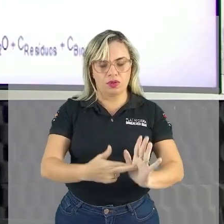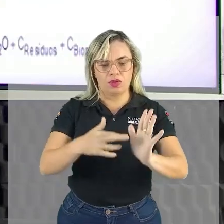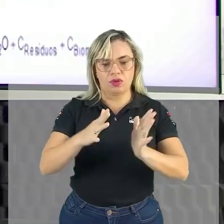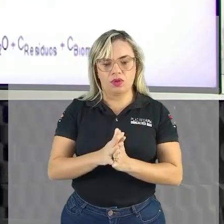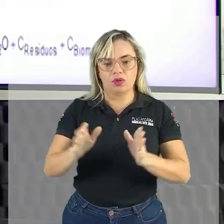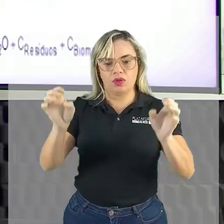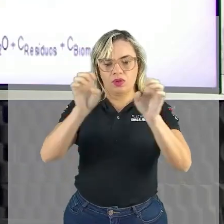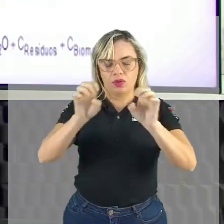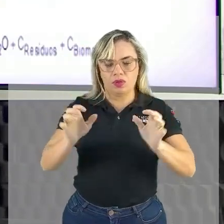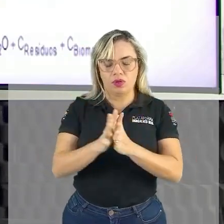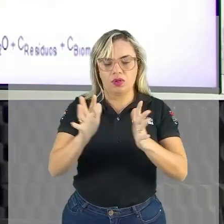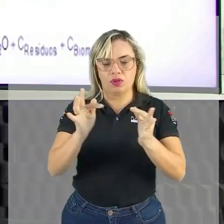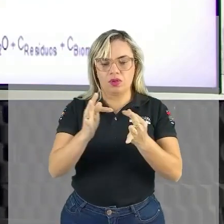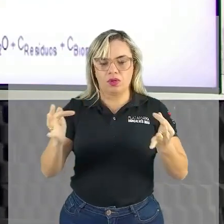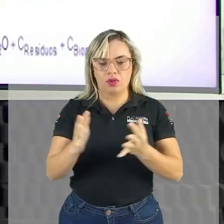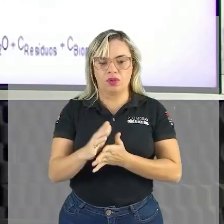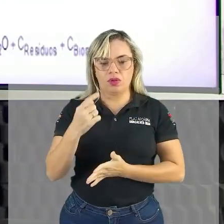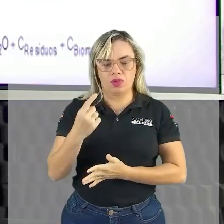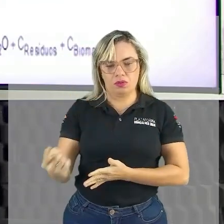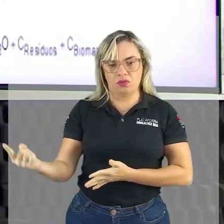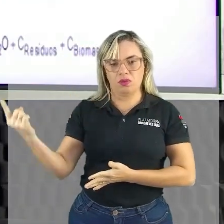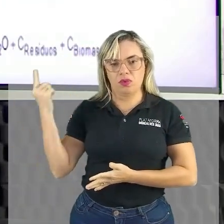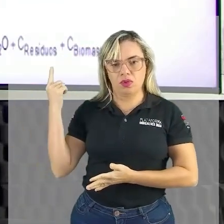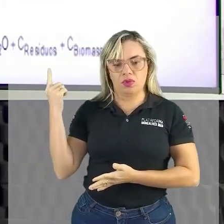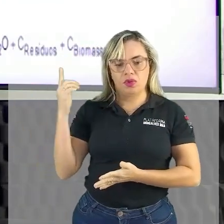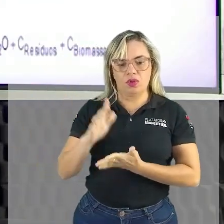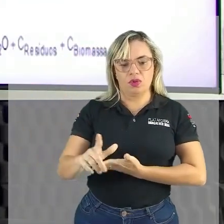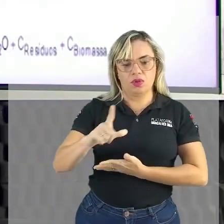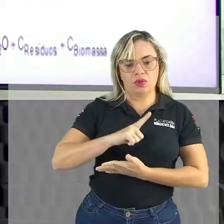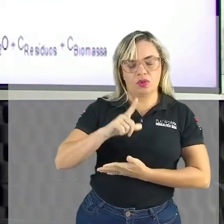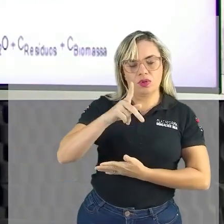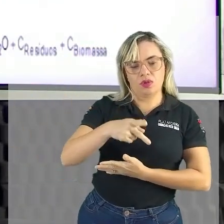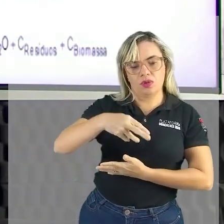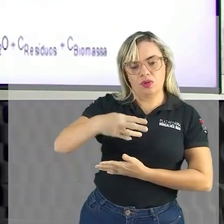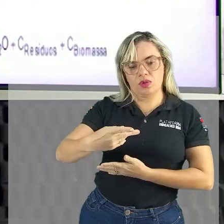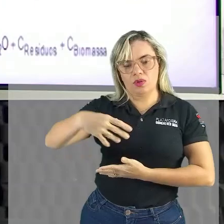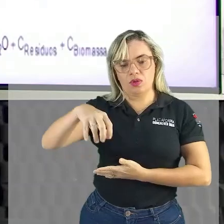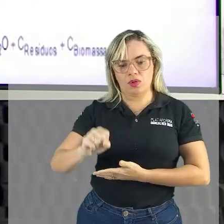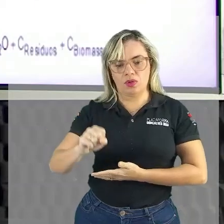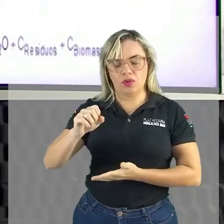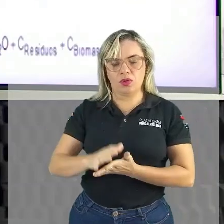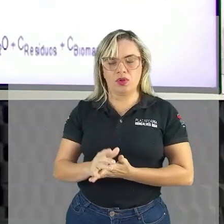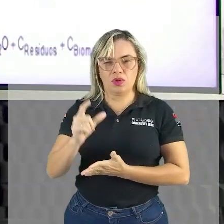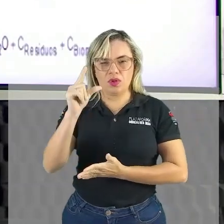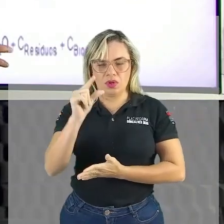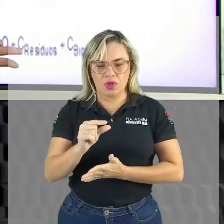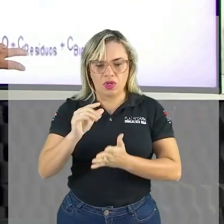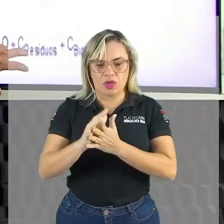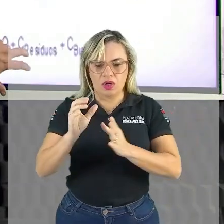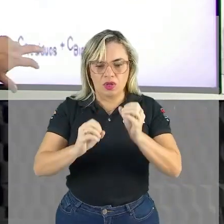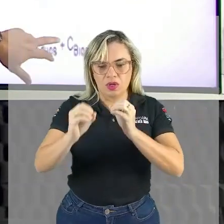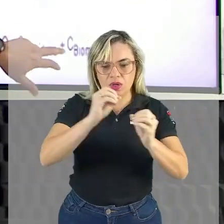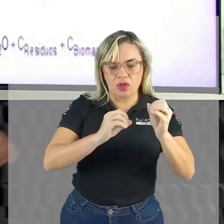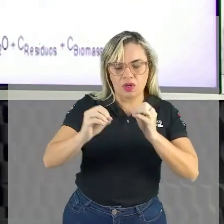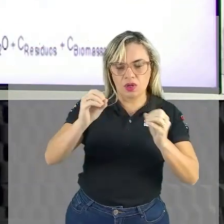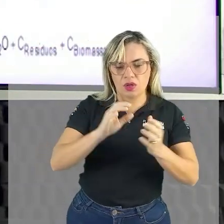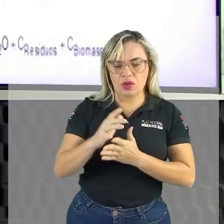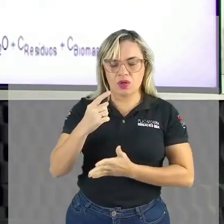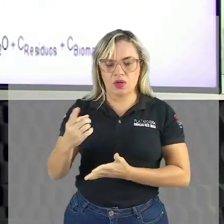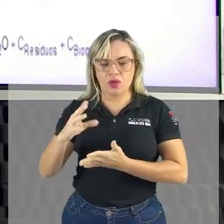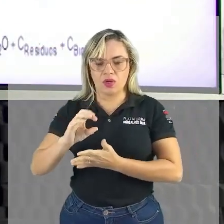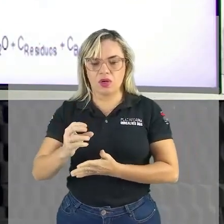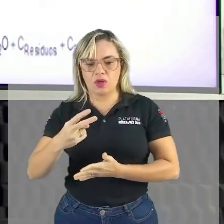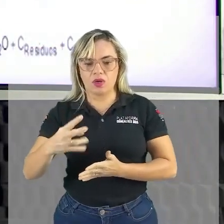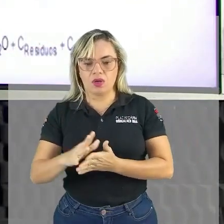representação esquemática simplificada. Então aqui eu tenho um polímero, micro-organismos, aí eu tenho gás carbônico, metano, água, resíduos e